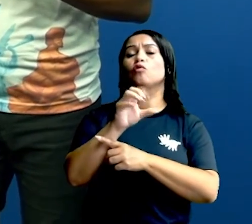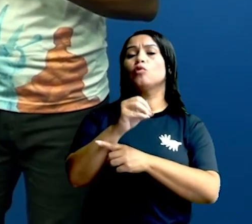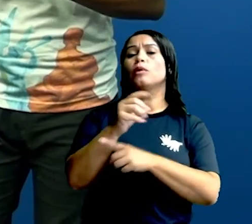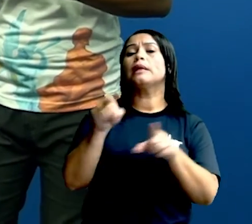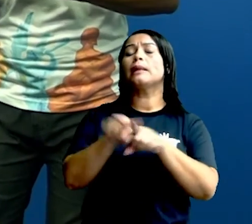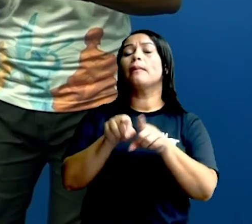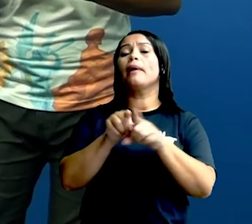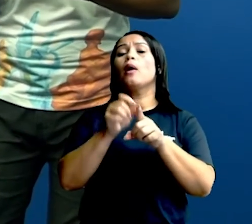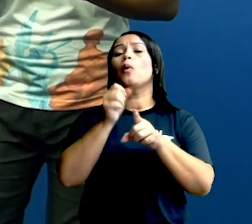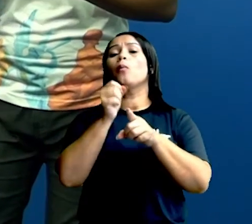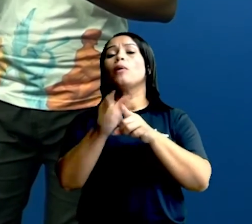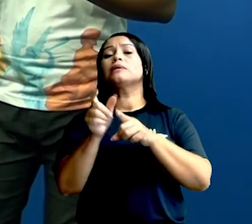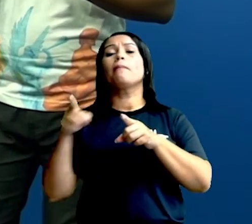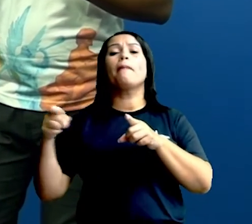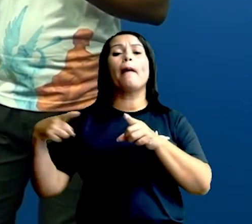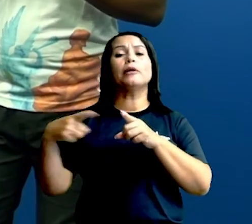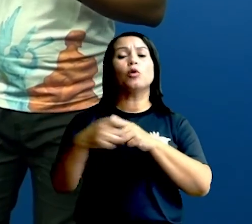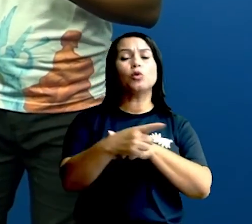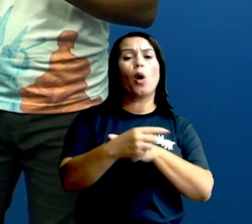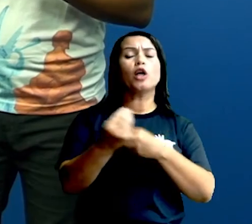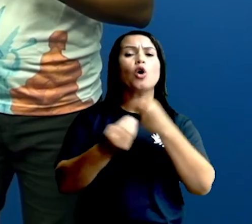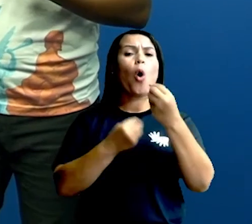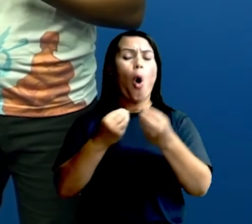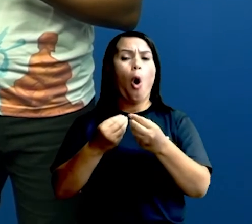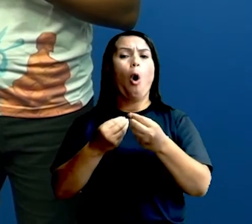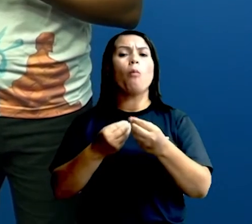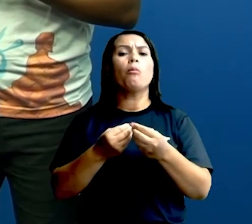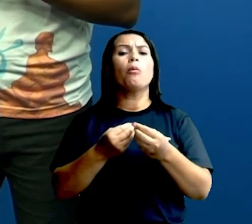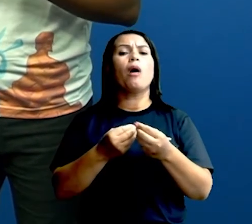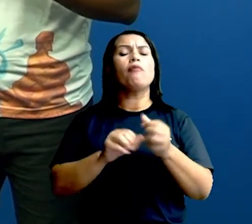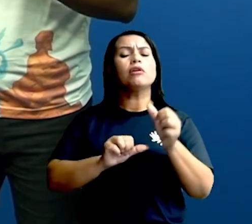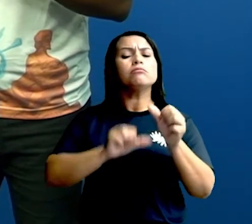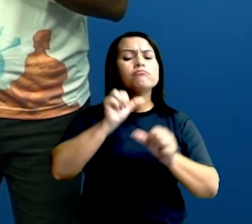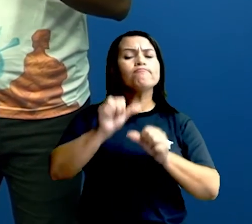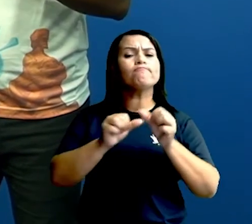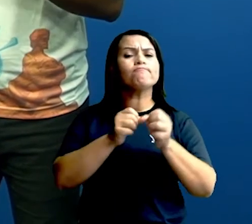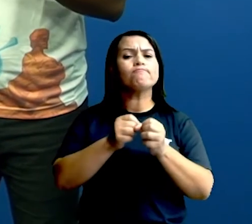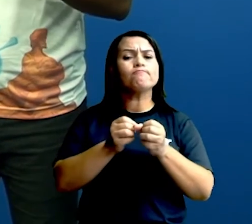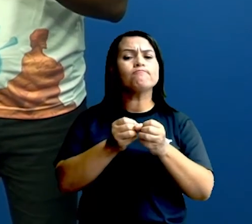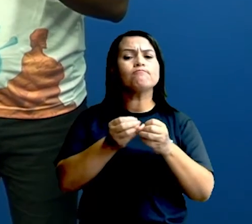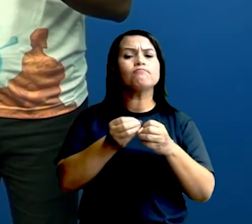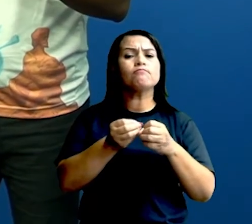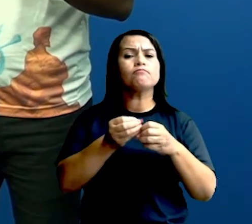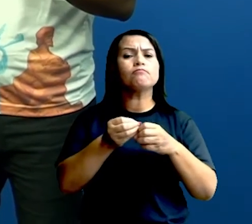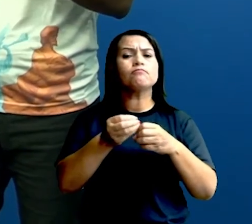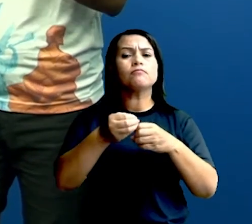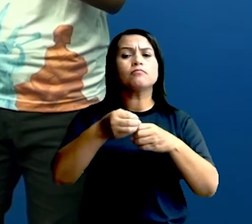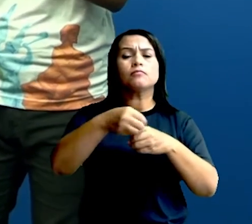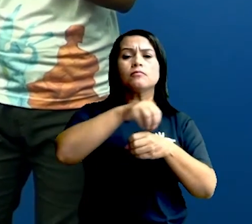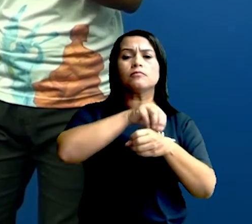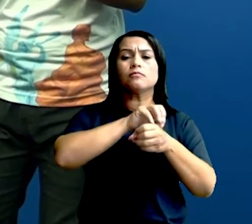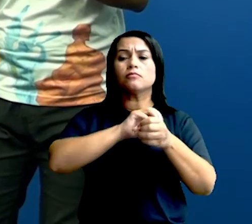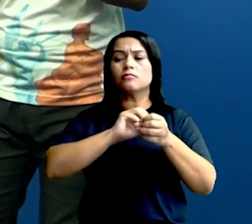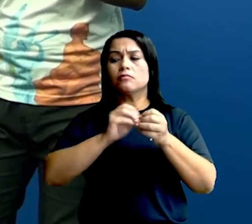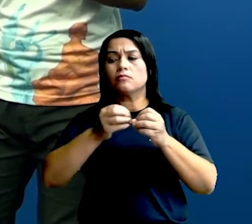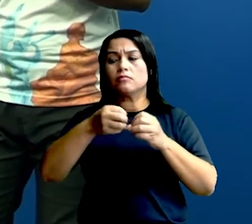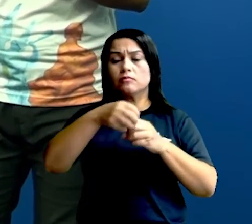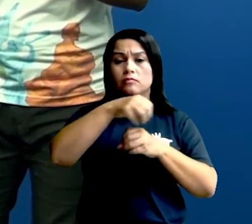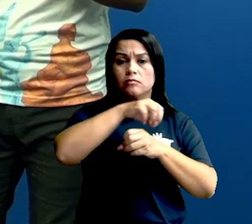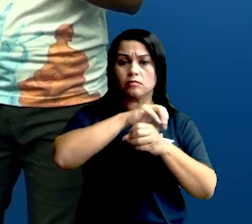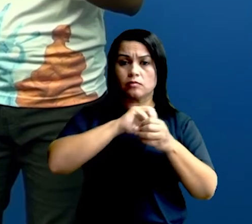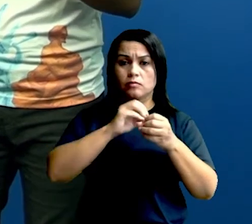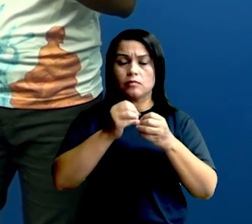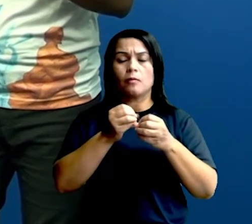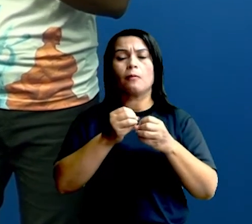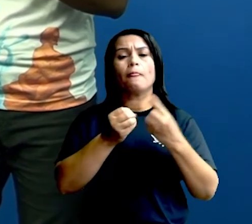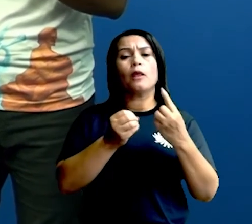Esse zigoto começa a sofrer divisões em que ele vai se multiplicando, em que uma célula